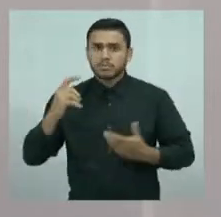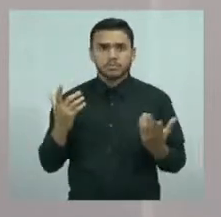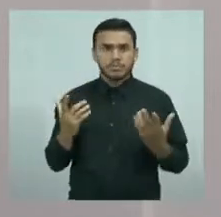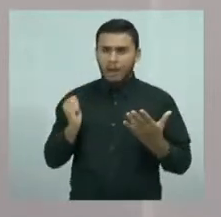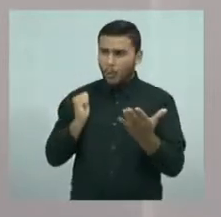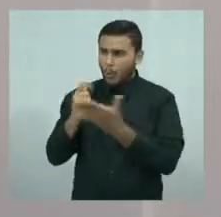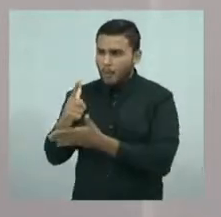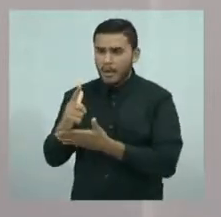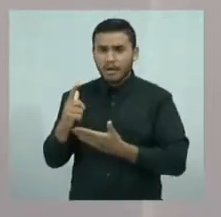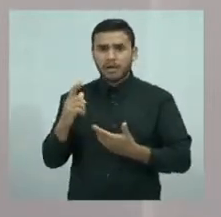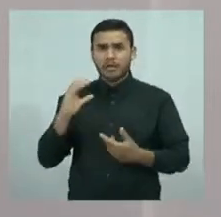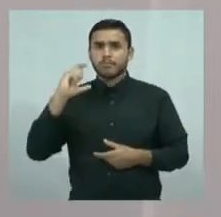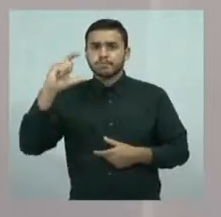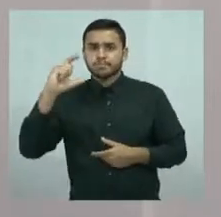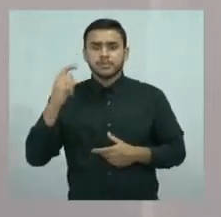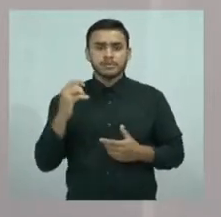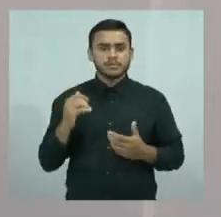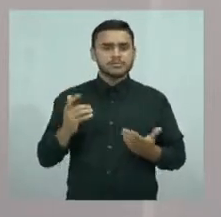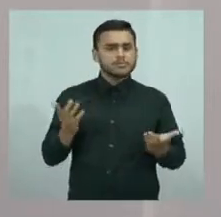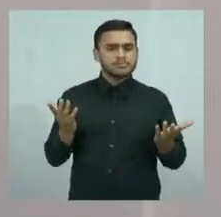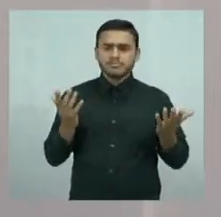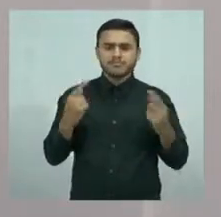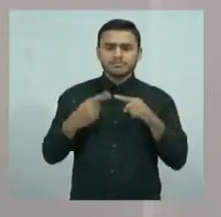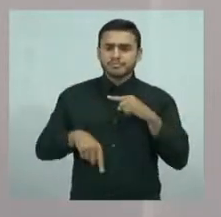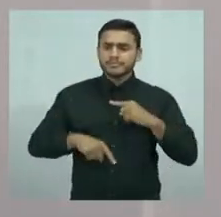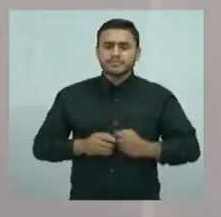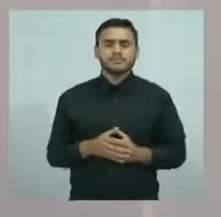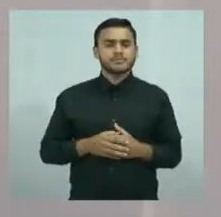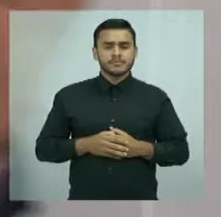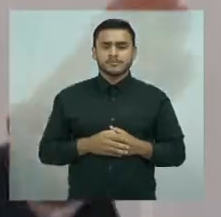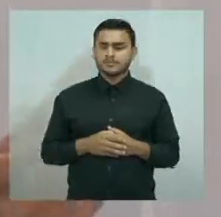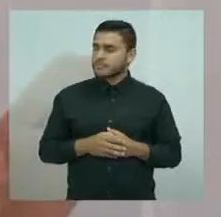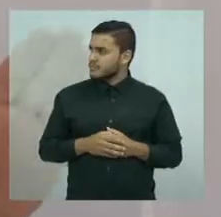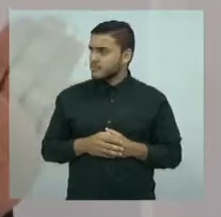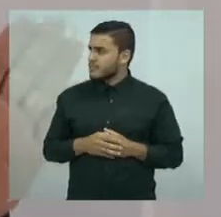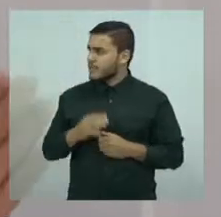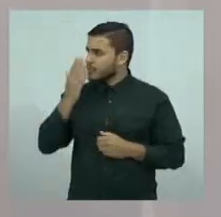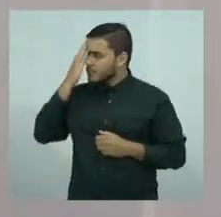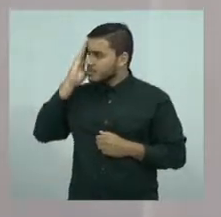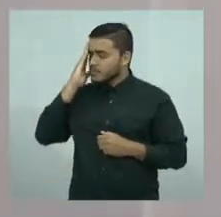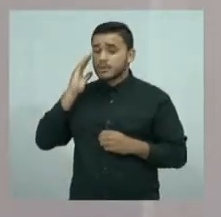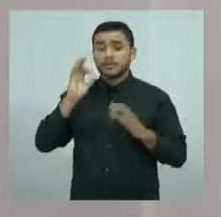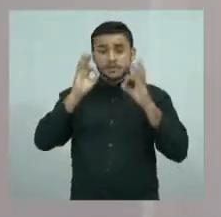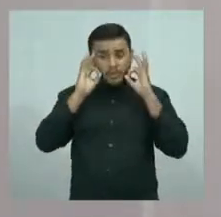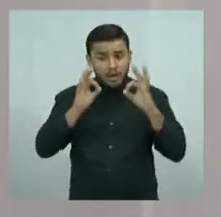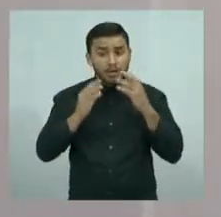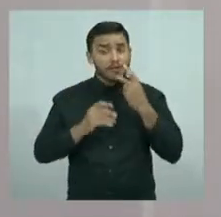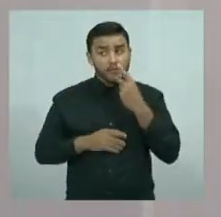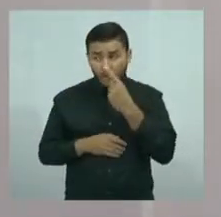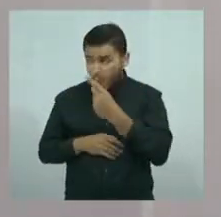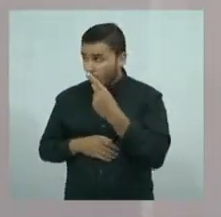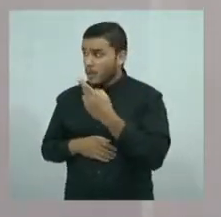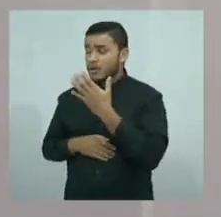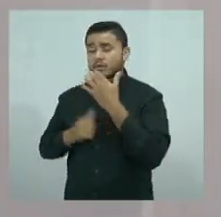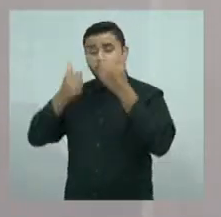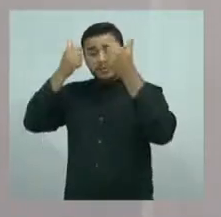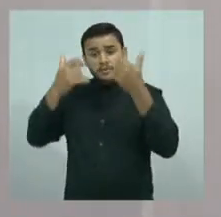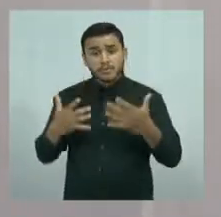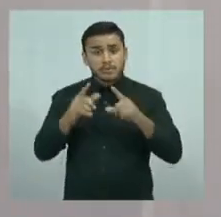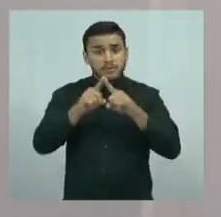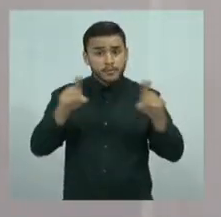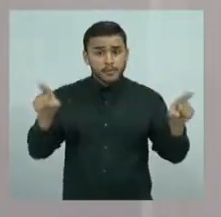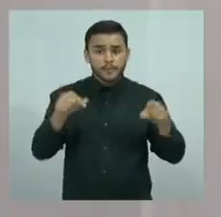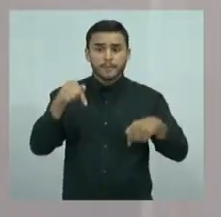Não faz sentido. O sentido é, para ficar muito claro, aqui na Câmara, nós